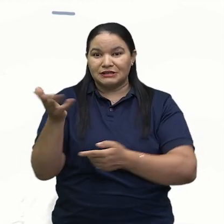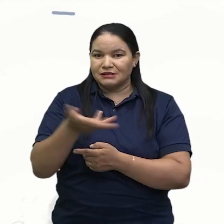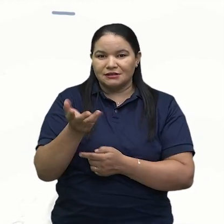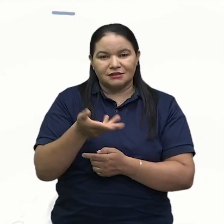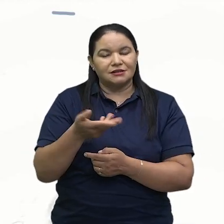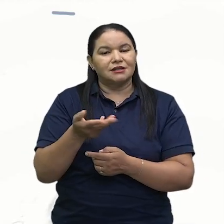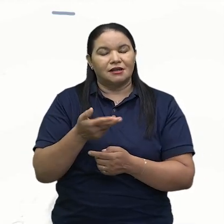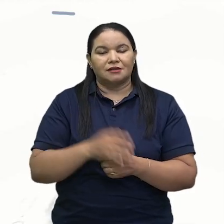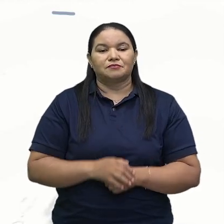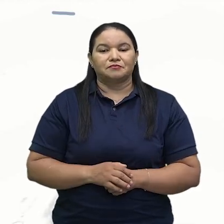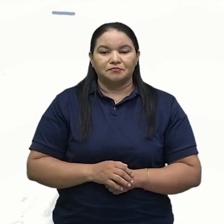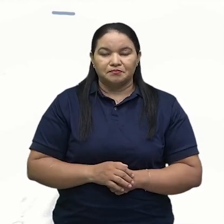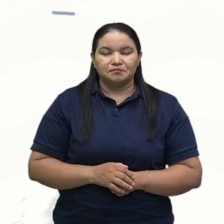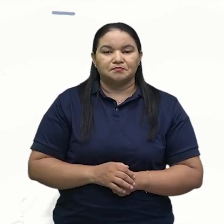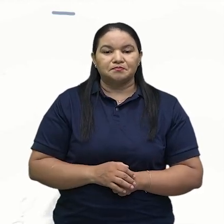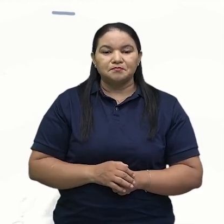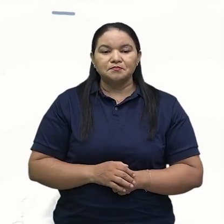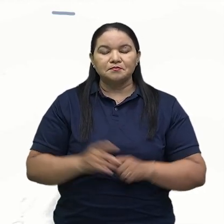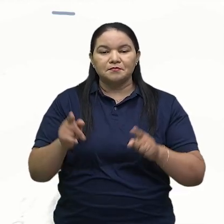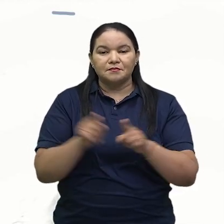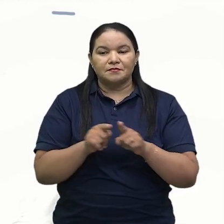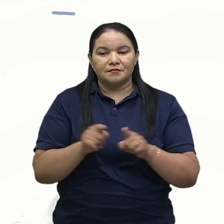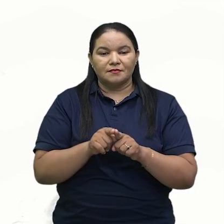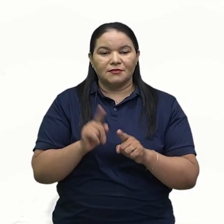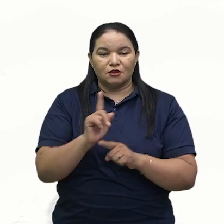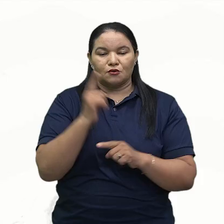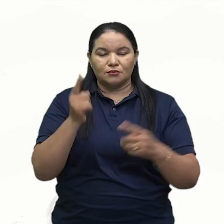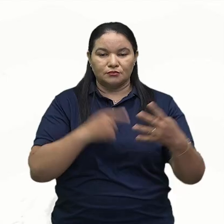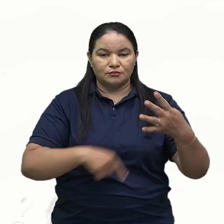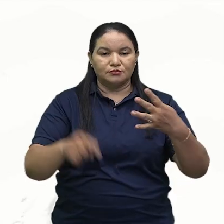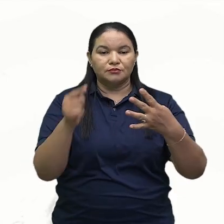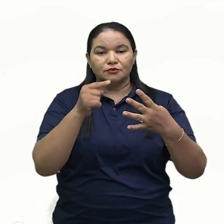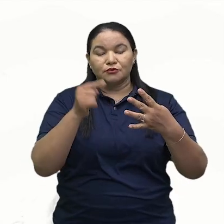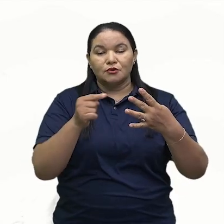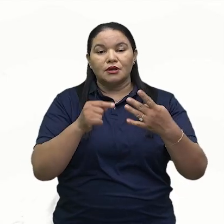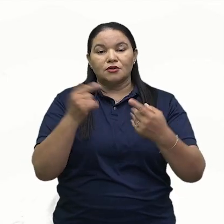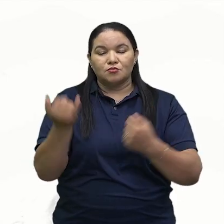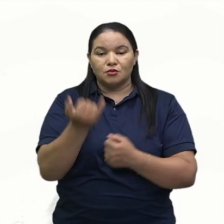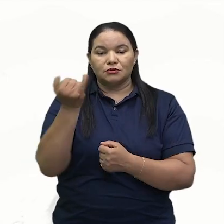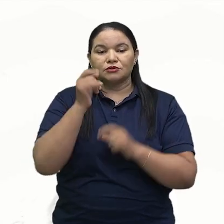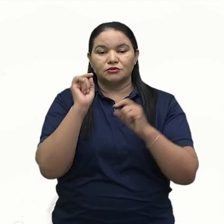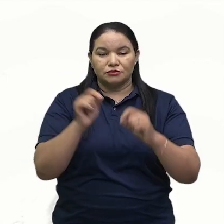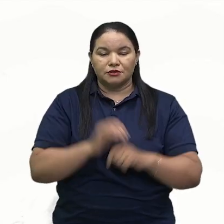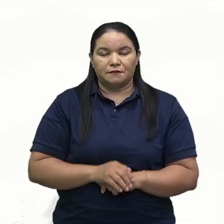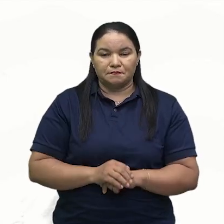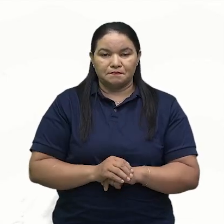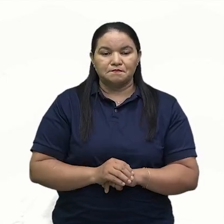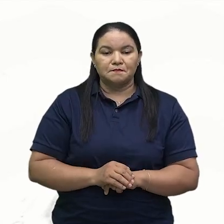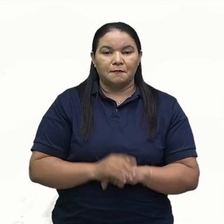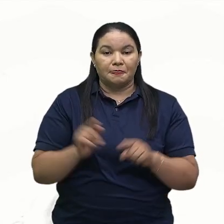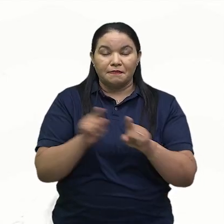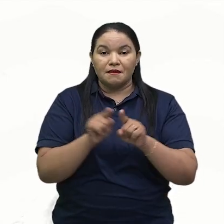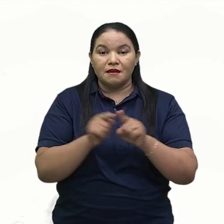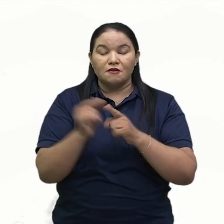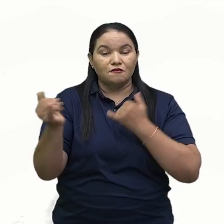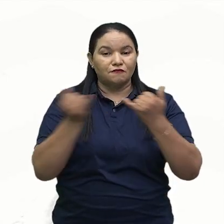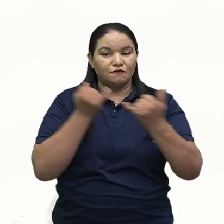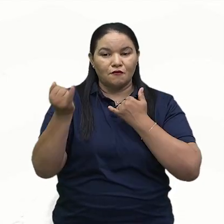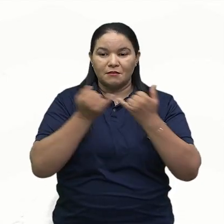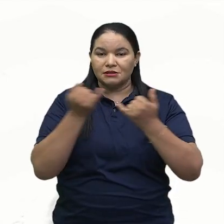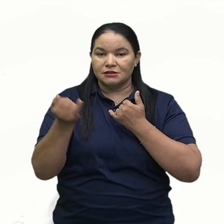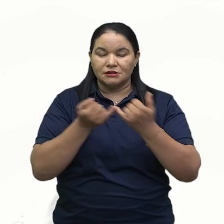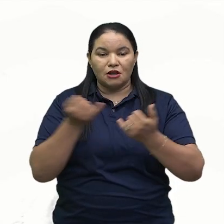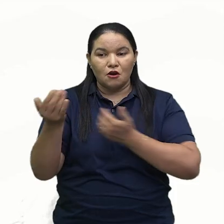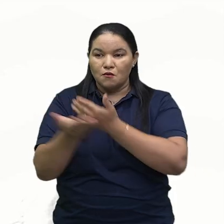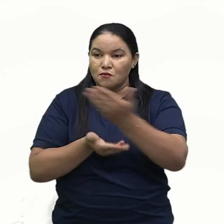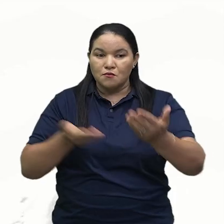tá? Prosseguindo, eu destaco outro ponto aqui para vocês, que é uma maior circulação de informação que